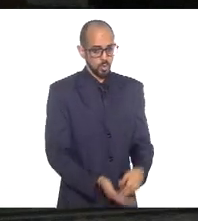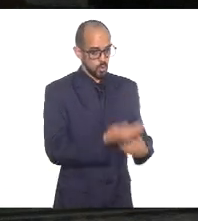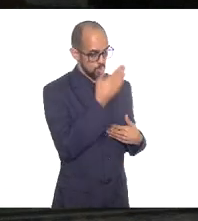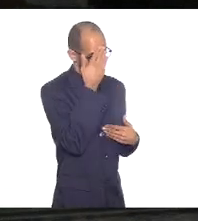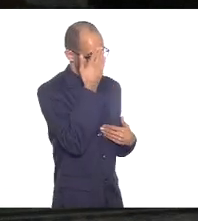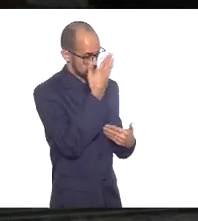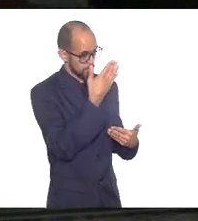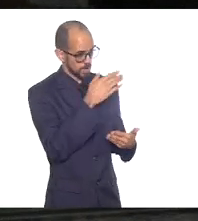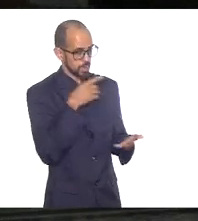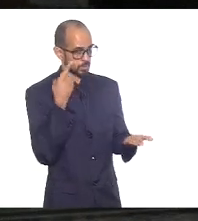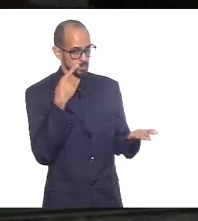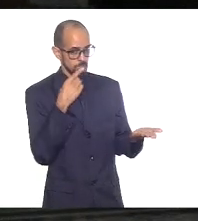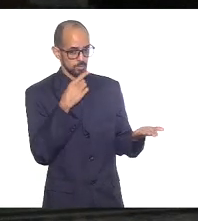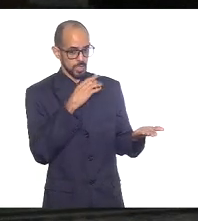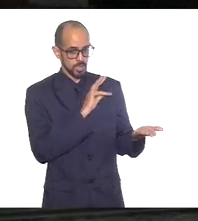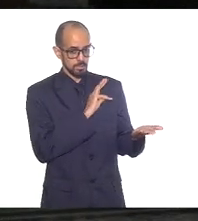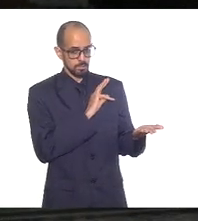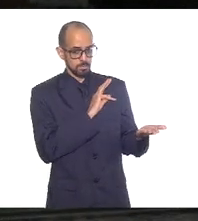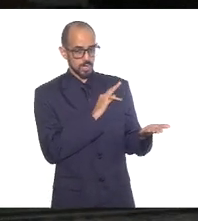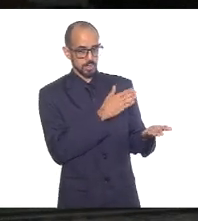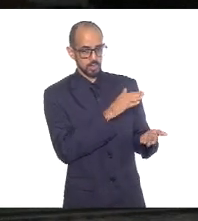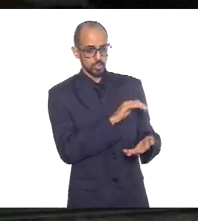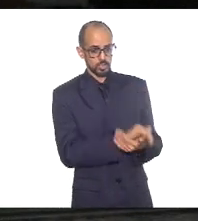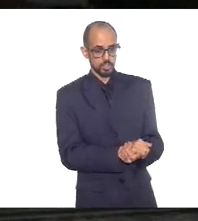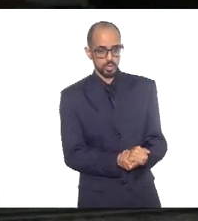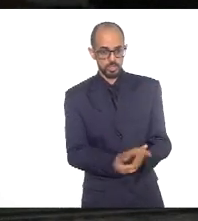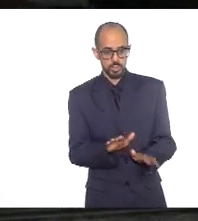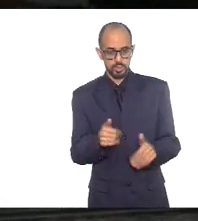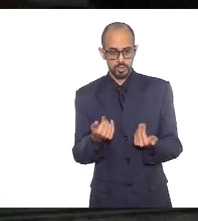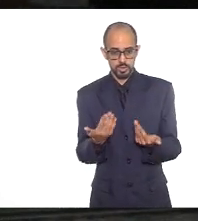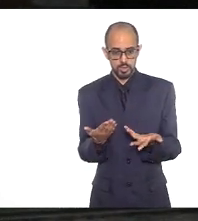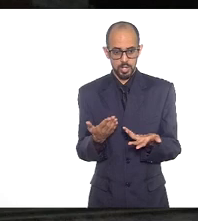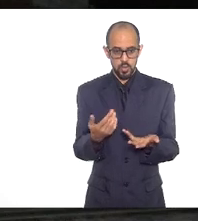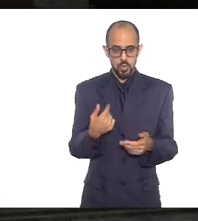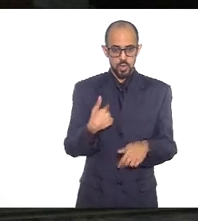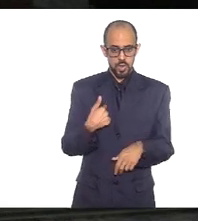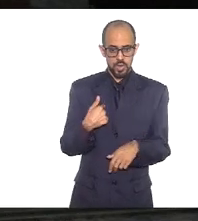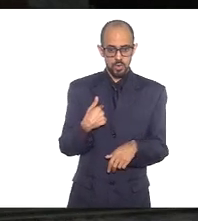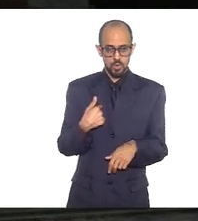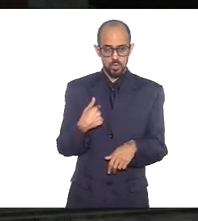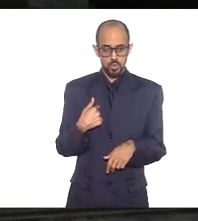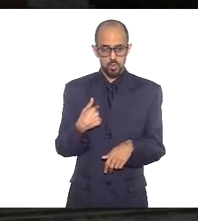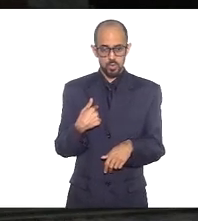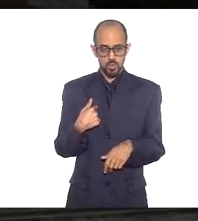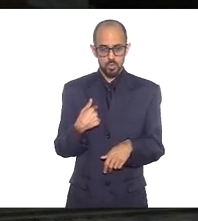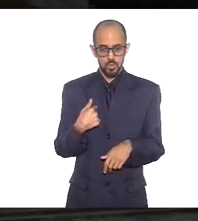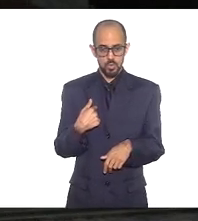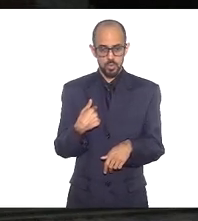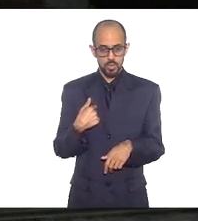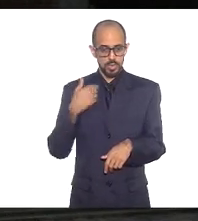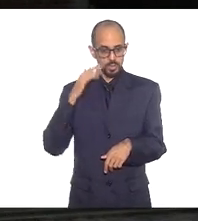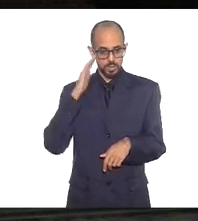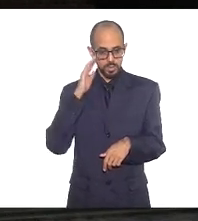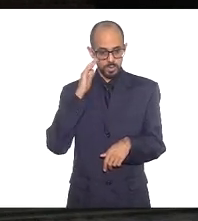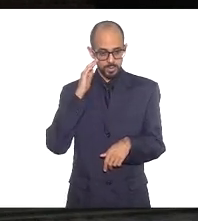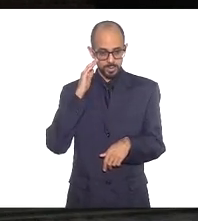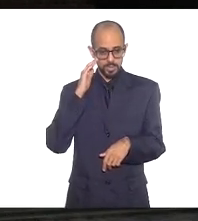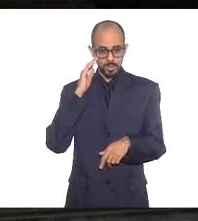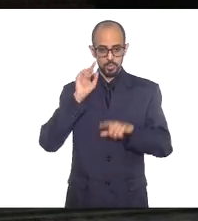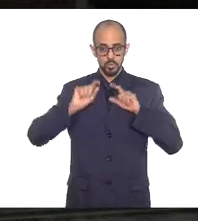deputada Marta Rocha. Então, eu estou entendendo que Vossa